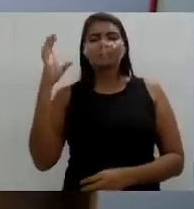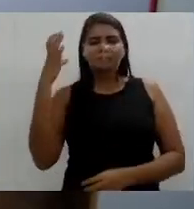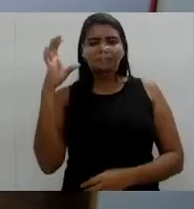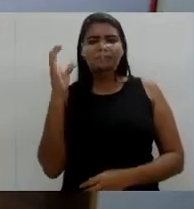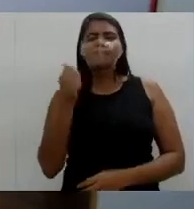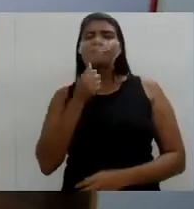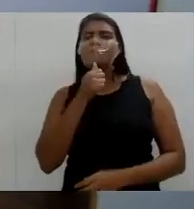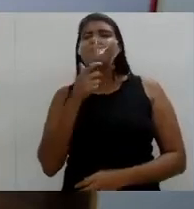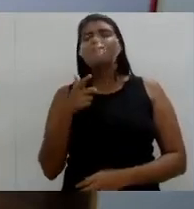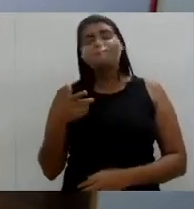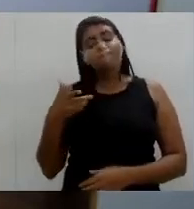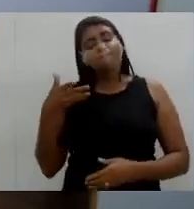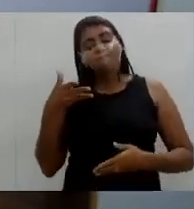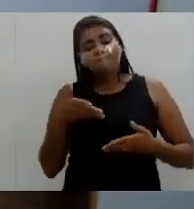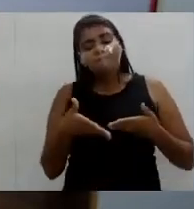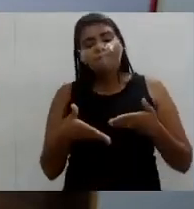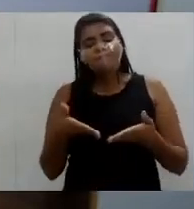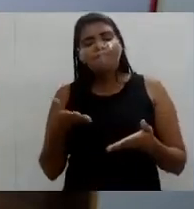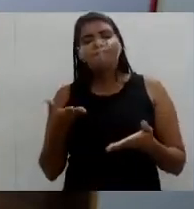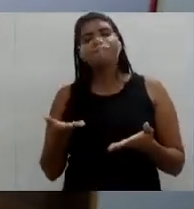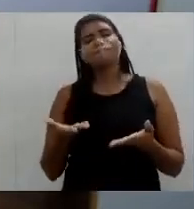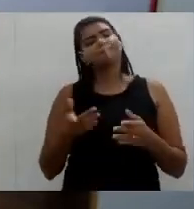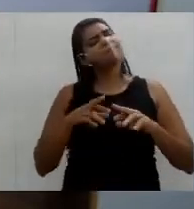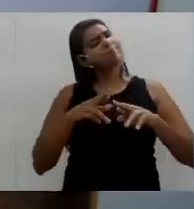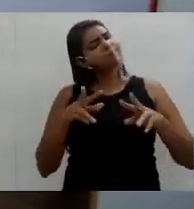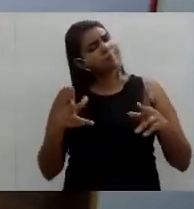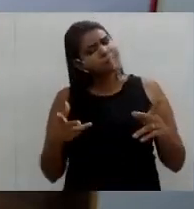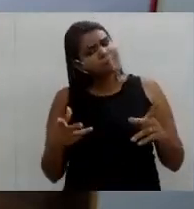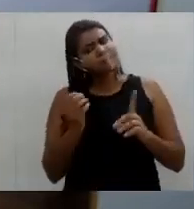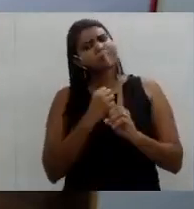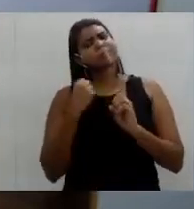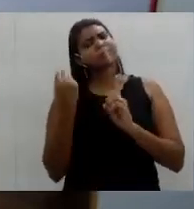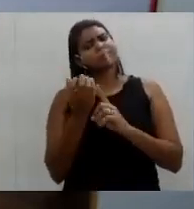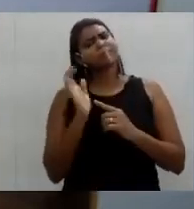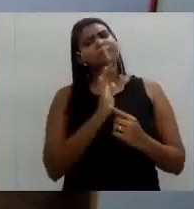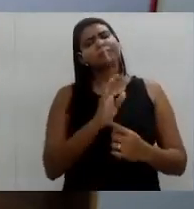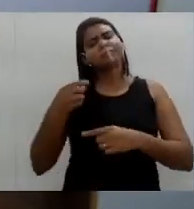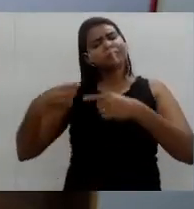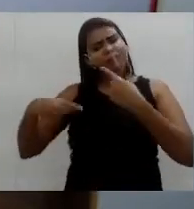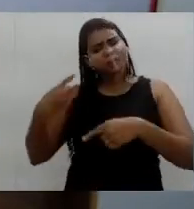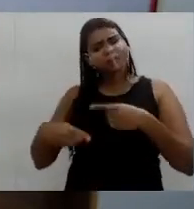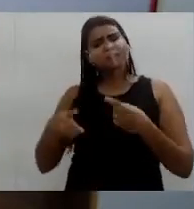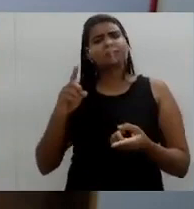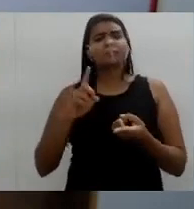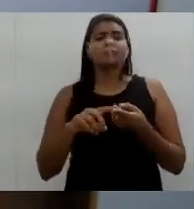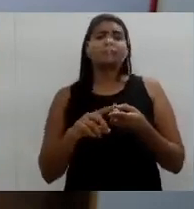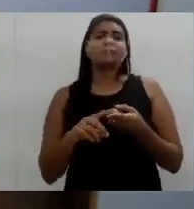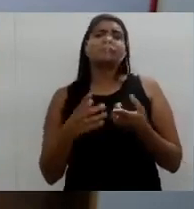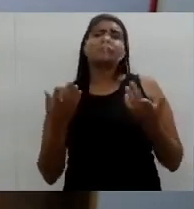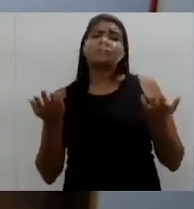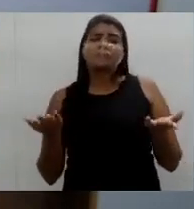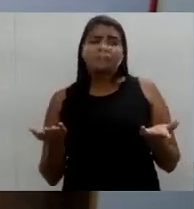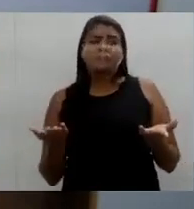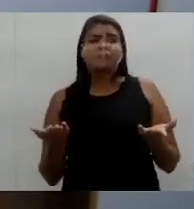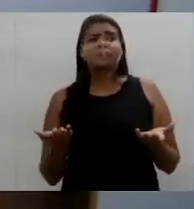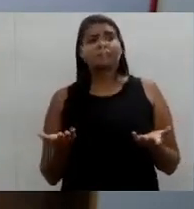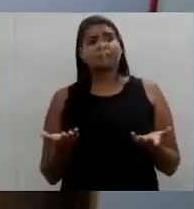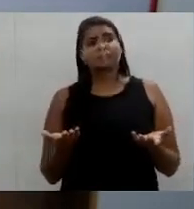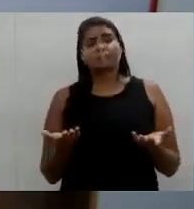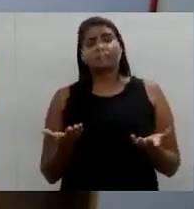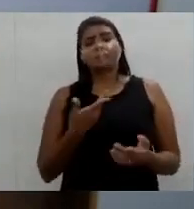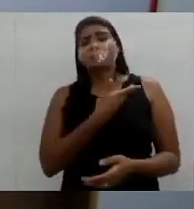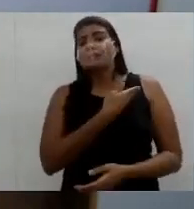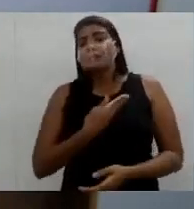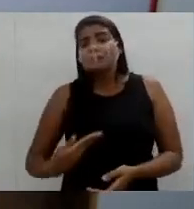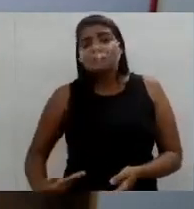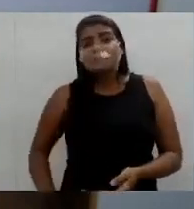ela não está tão presente como em diversos setores da sociedade, na política, né? Quantas mulheres